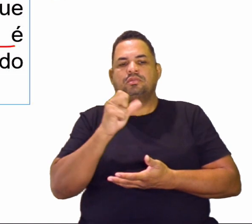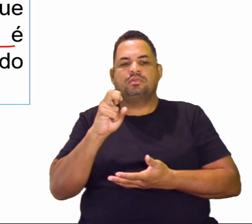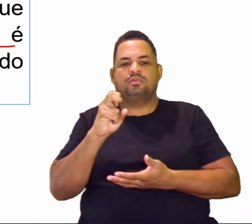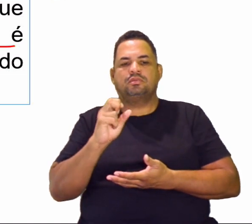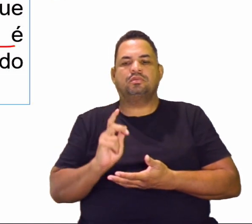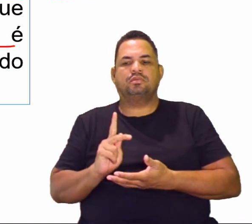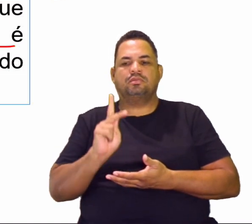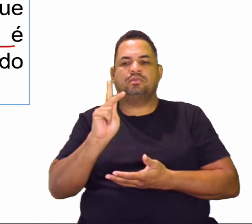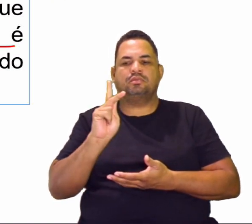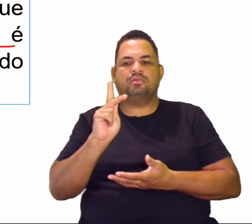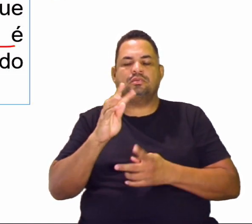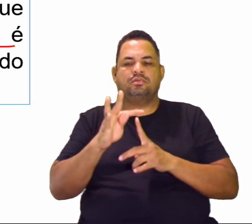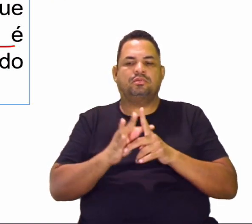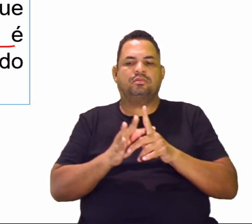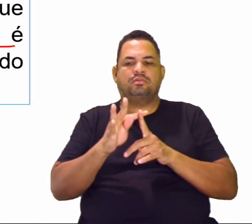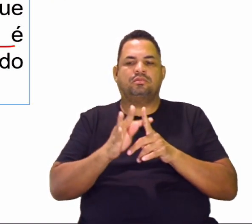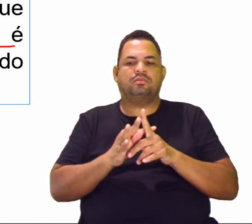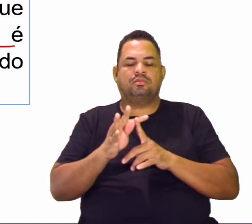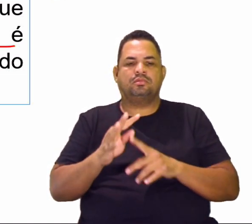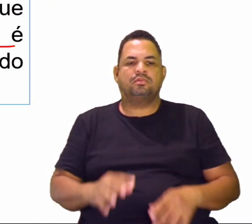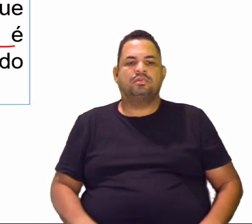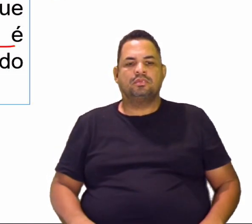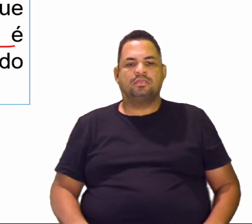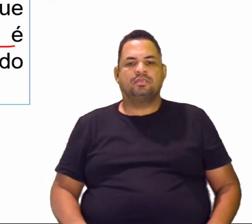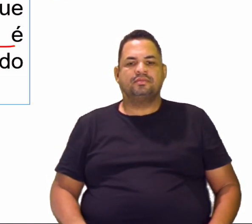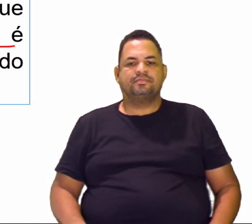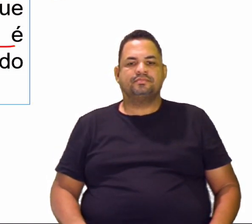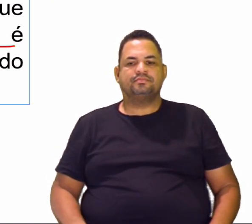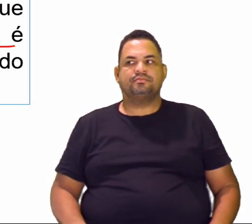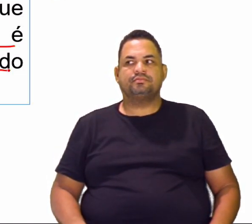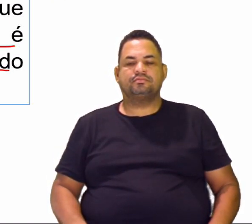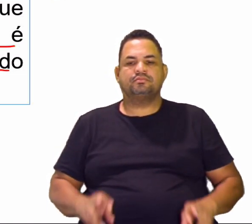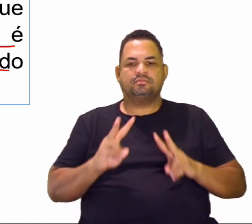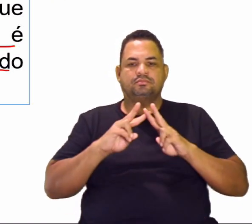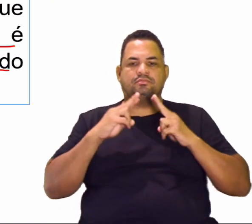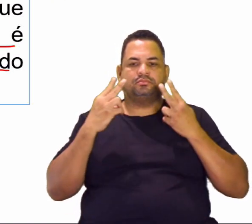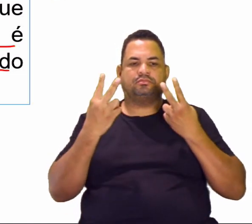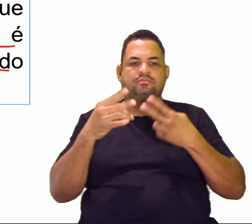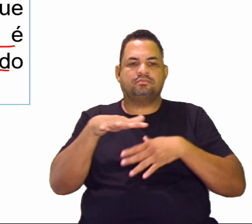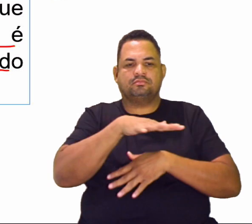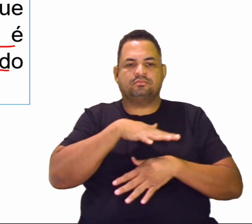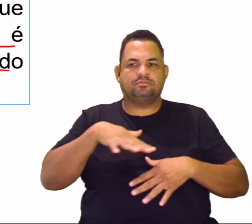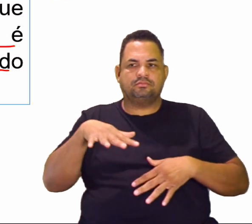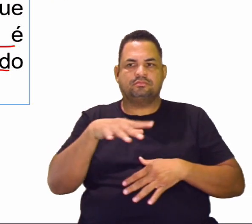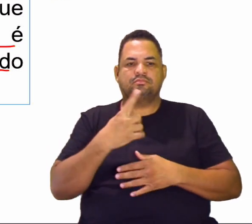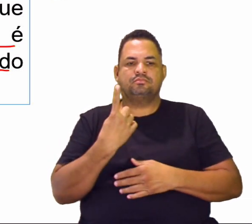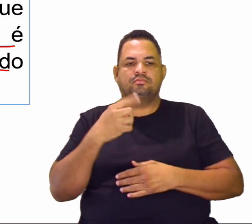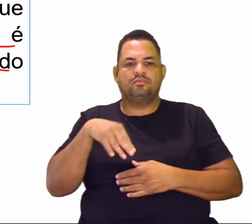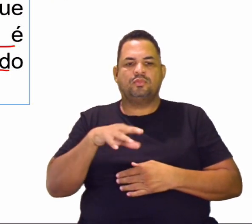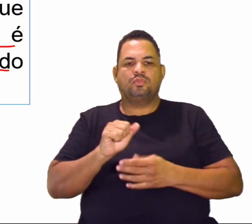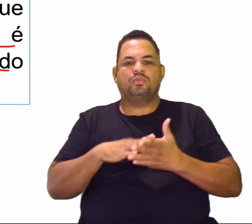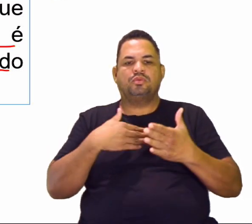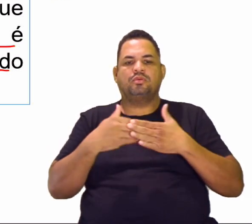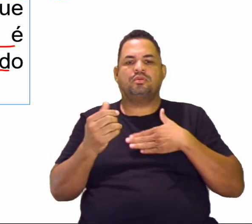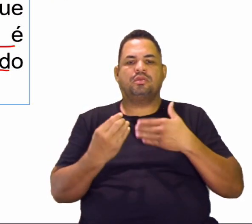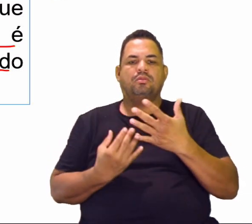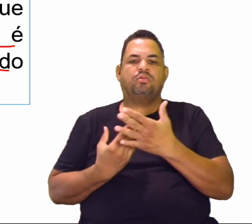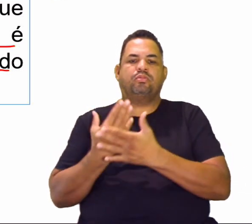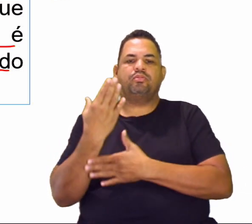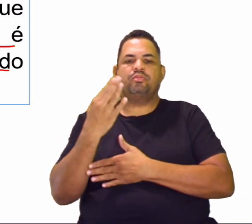273,5 Kelvin. Nessas condições, o volume ocupado por um mol de qualquer que seja o